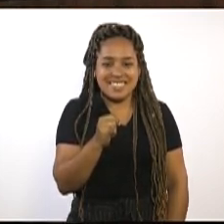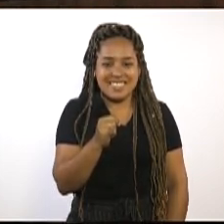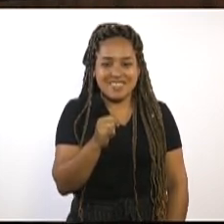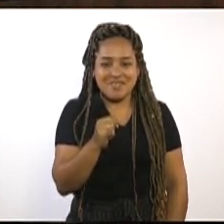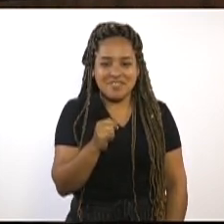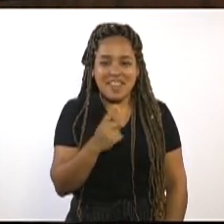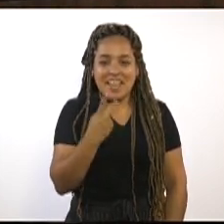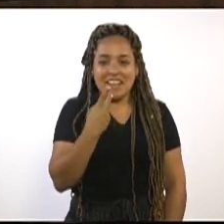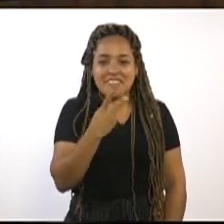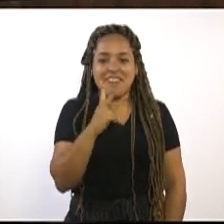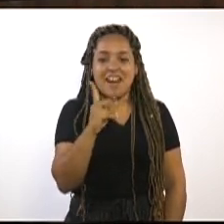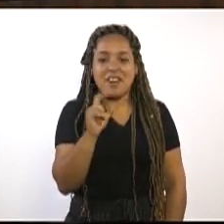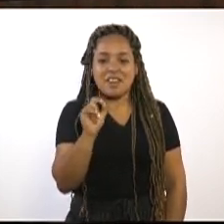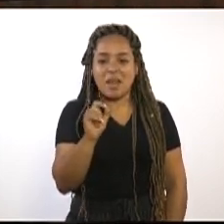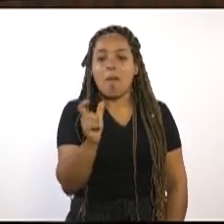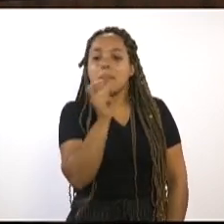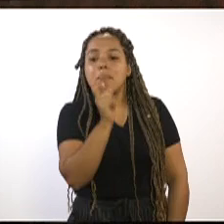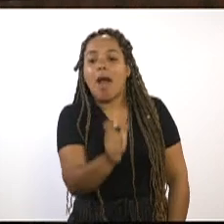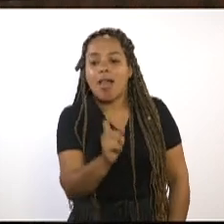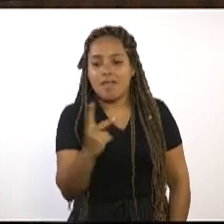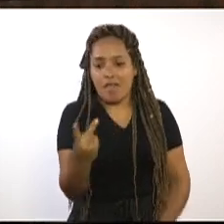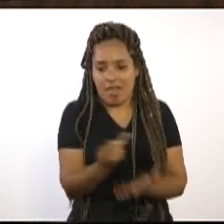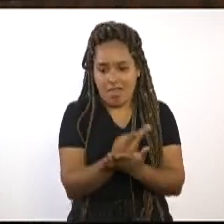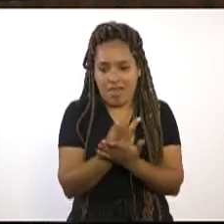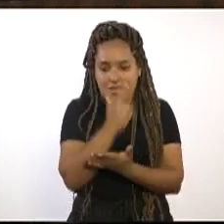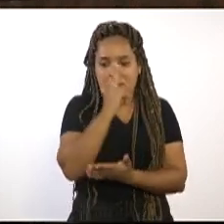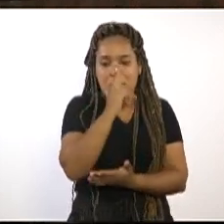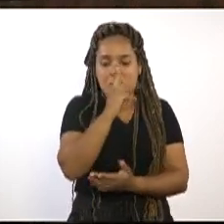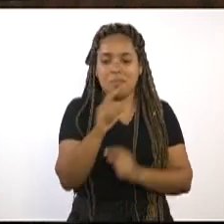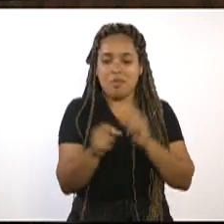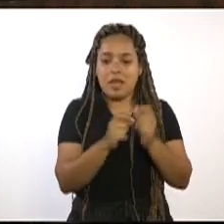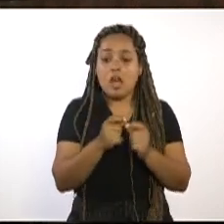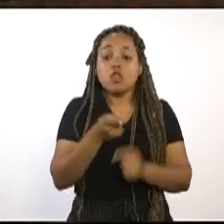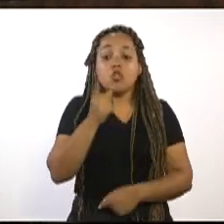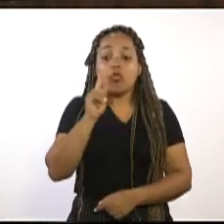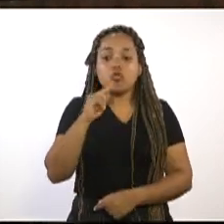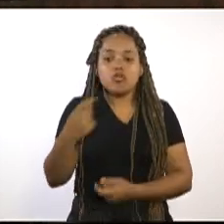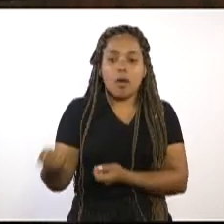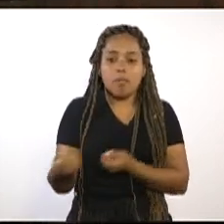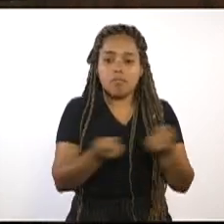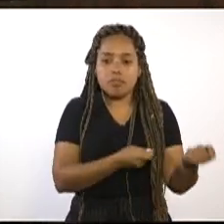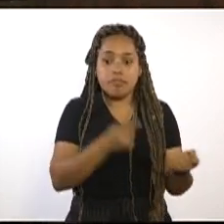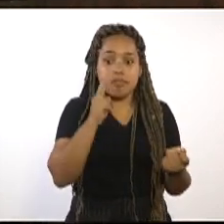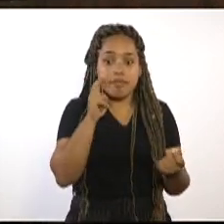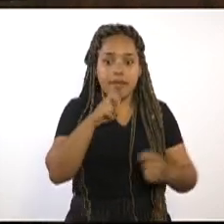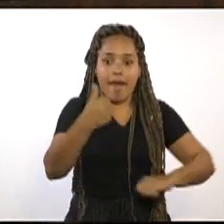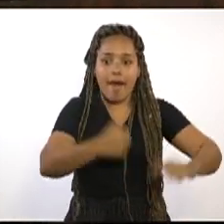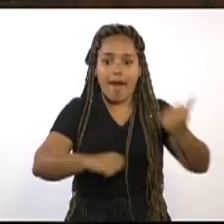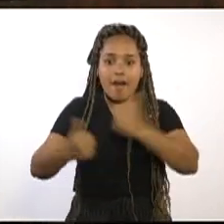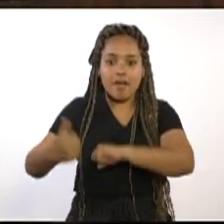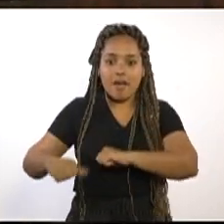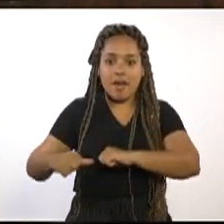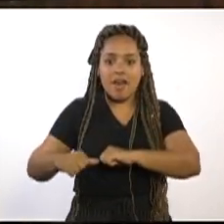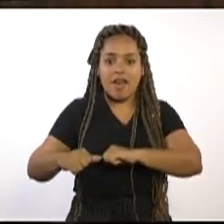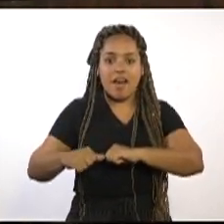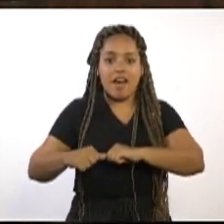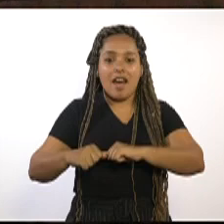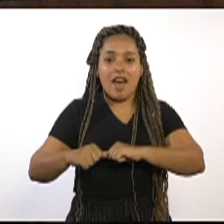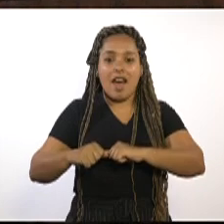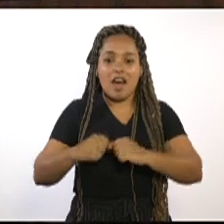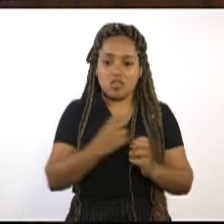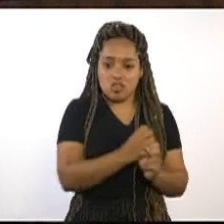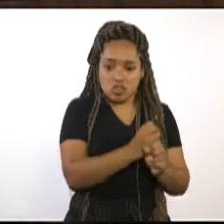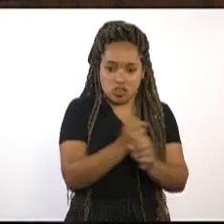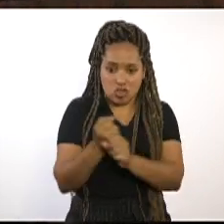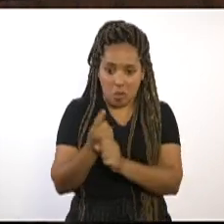há quem defenda o orçamento autorizativo sob o fundamento de que o governo reavalia periodicamente as contas